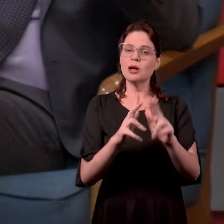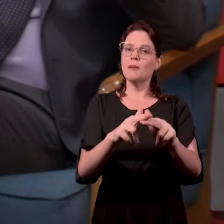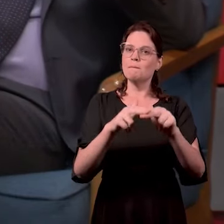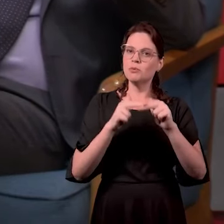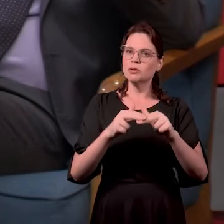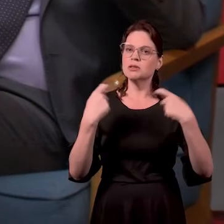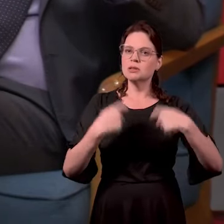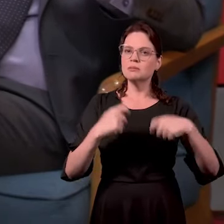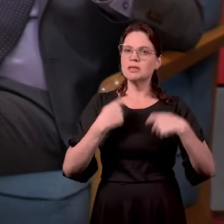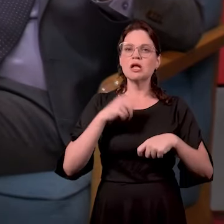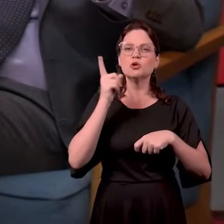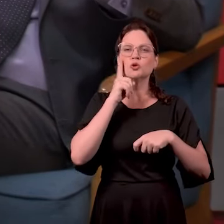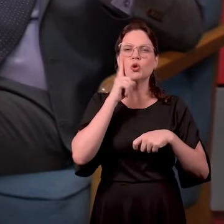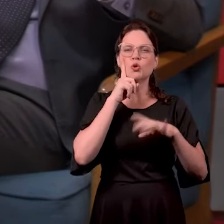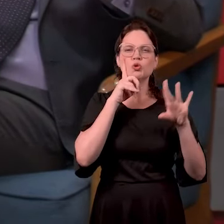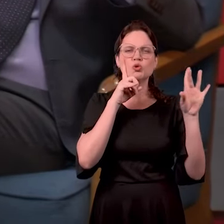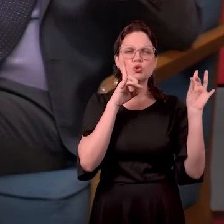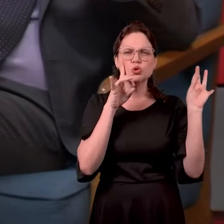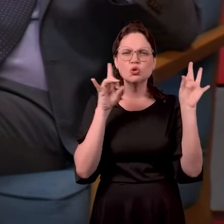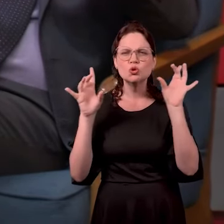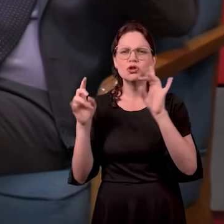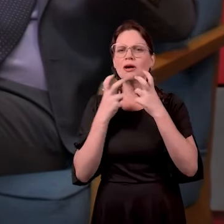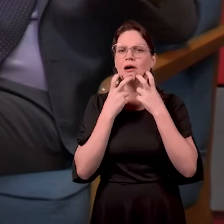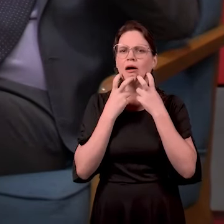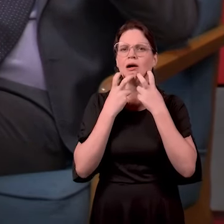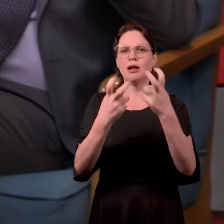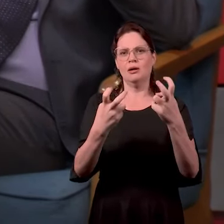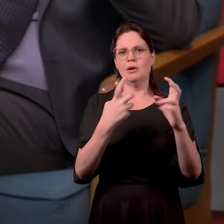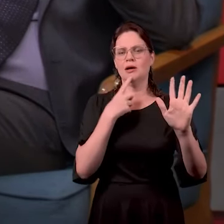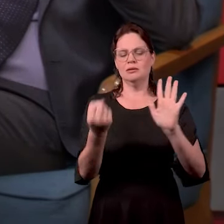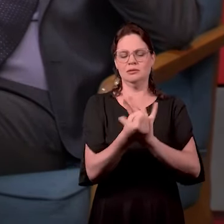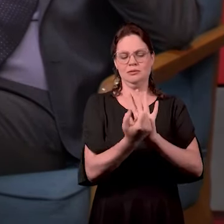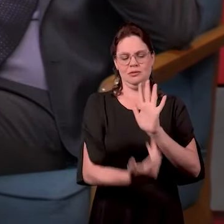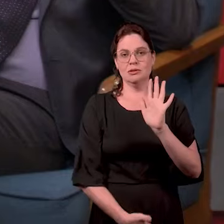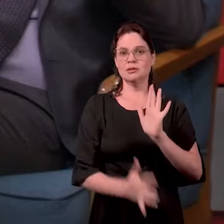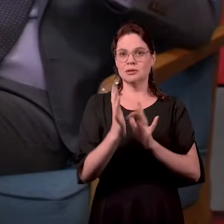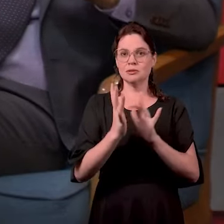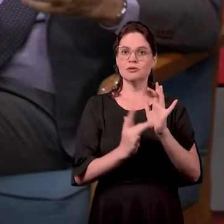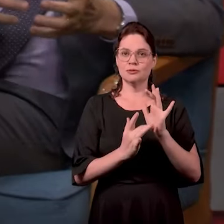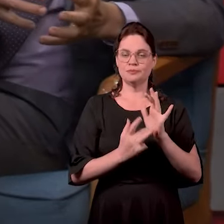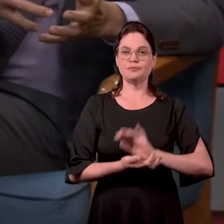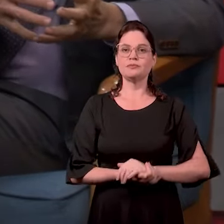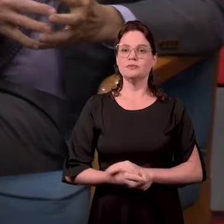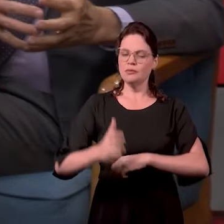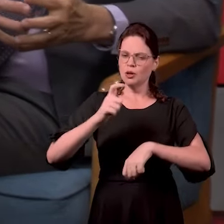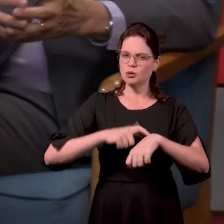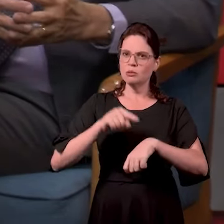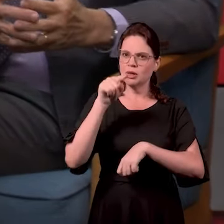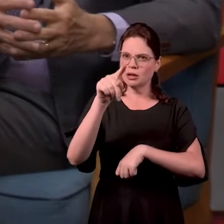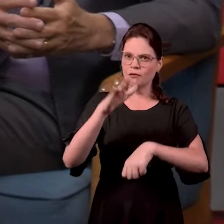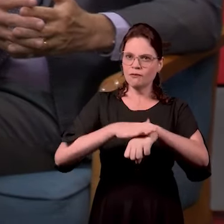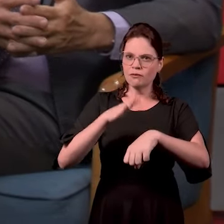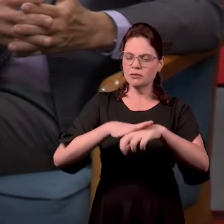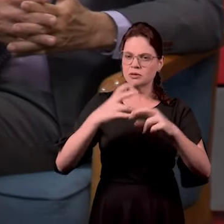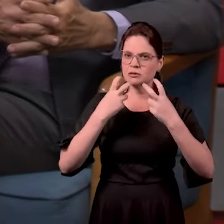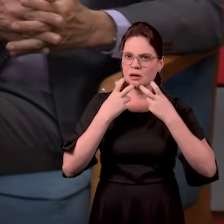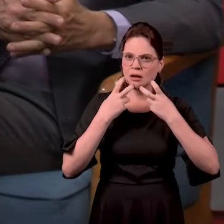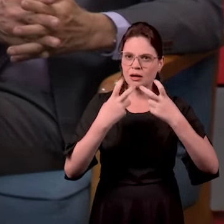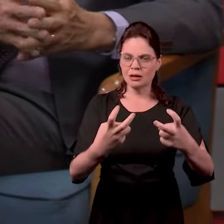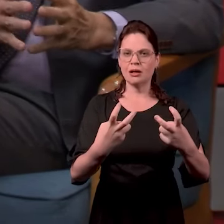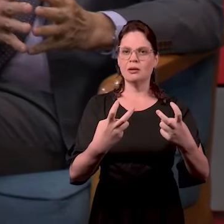que o clamor contínuo fala do sangue de Jesus. Então quando você clama pelo sangue